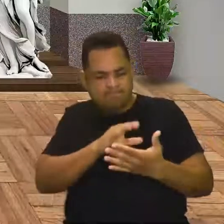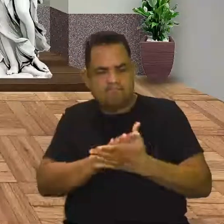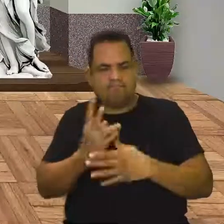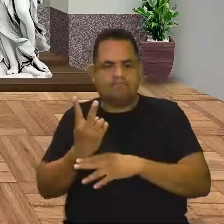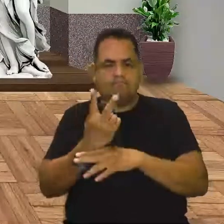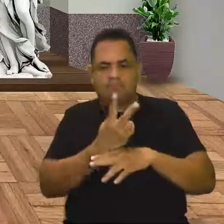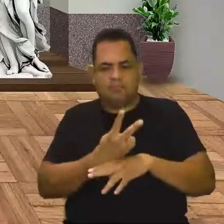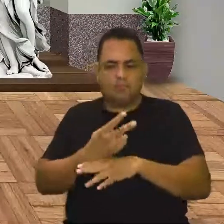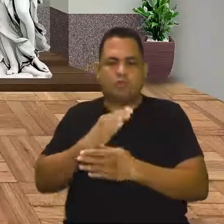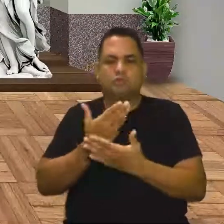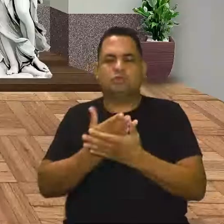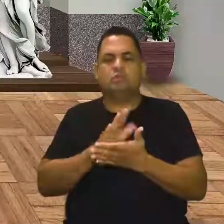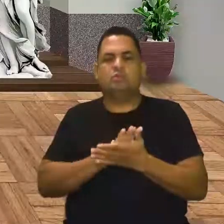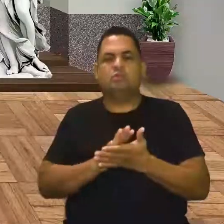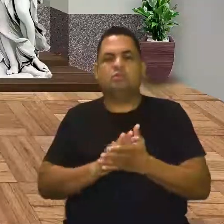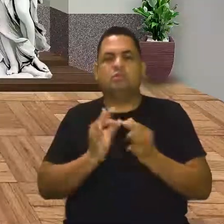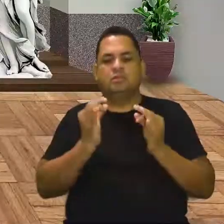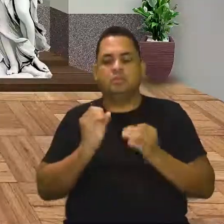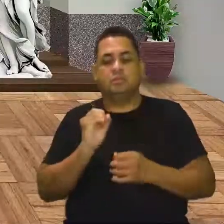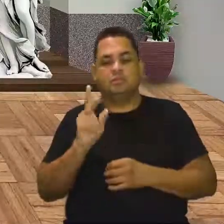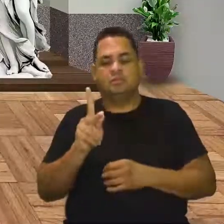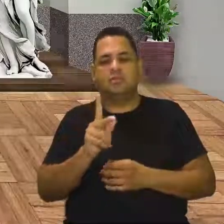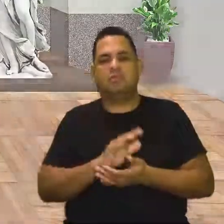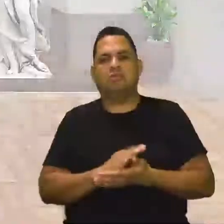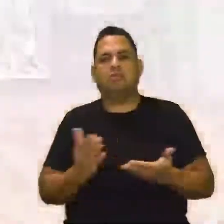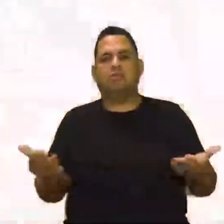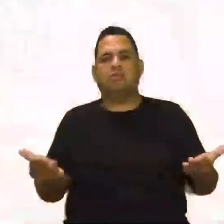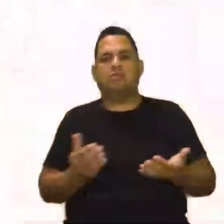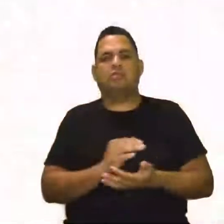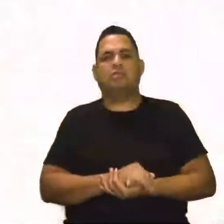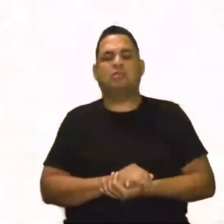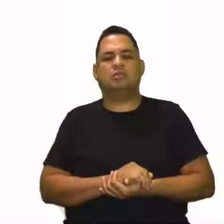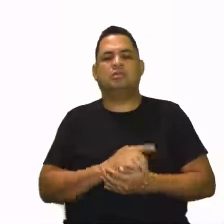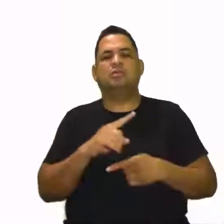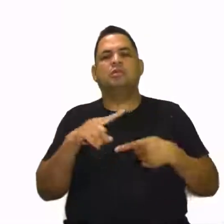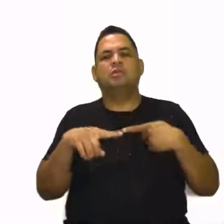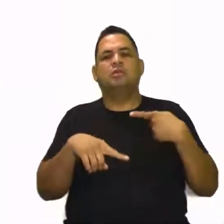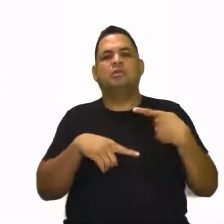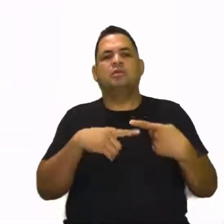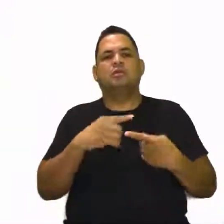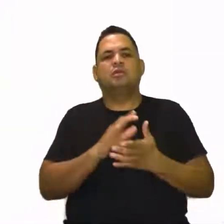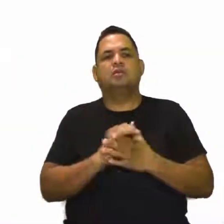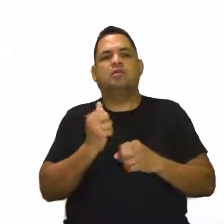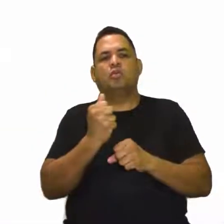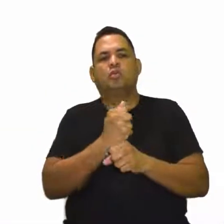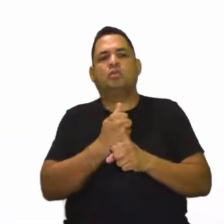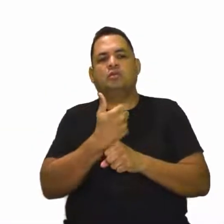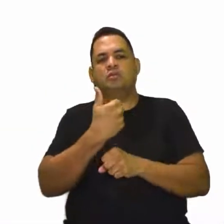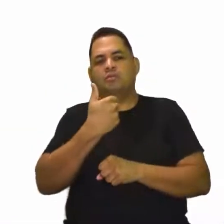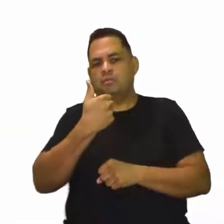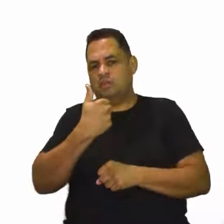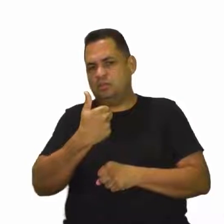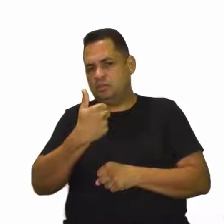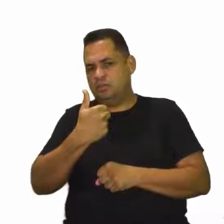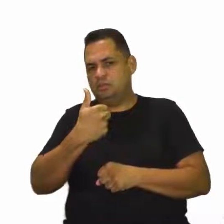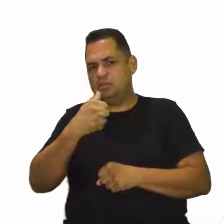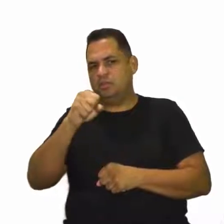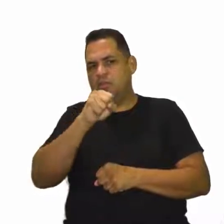a tua interpretação. Tá fechado? Segue no quadro, vamos lá. Na sequência, no ano de